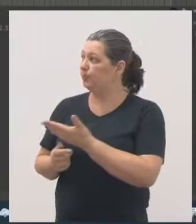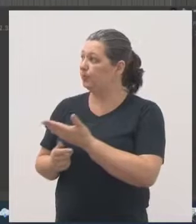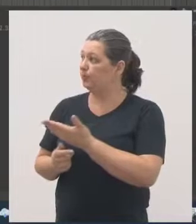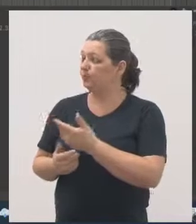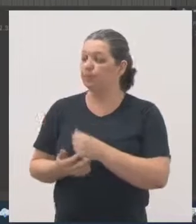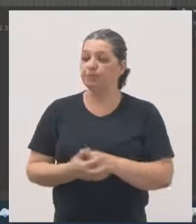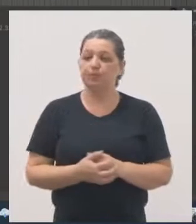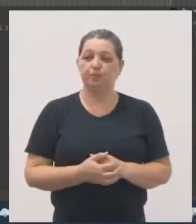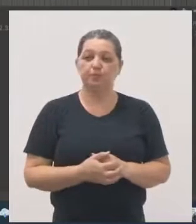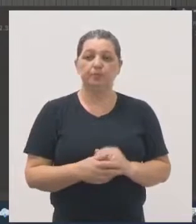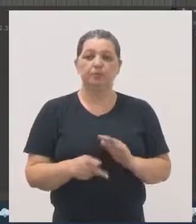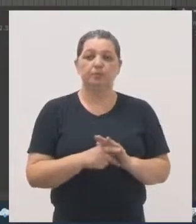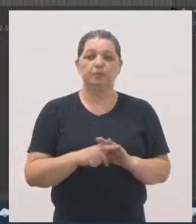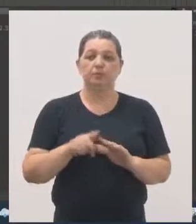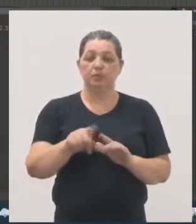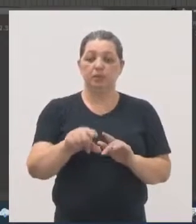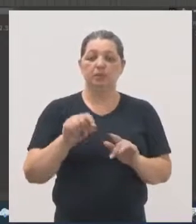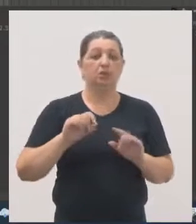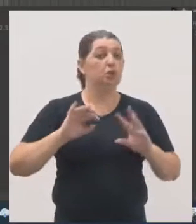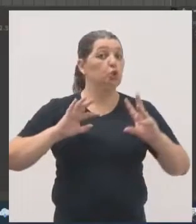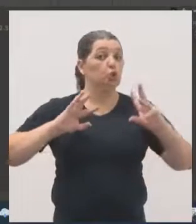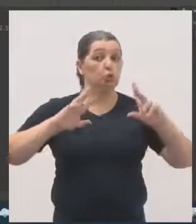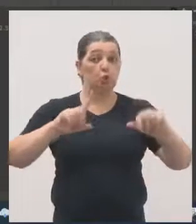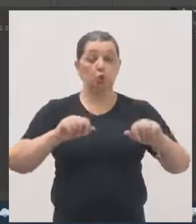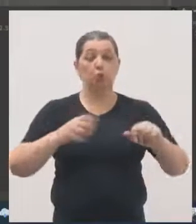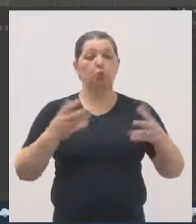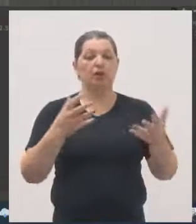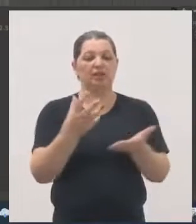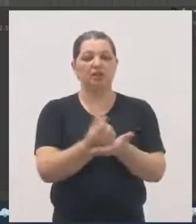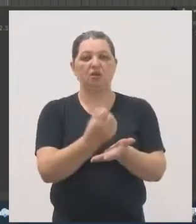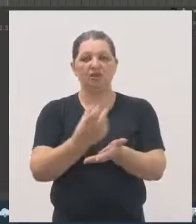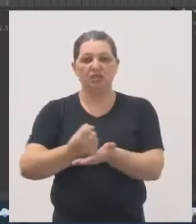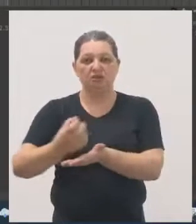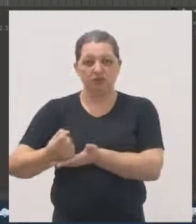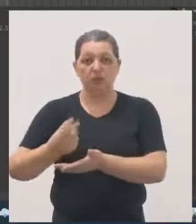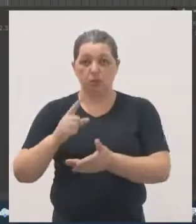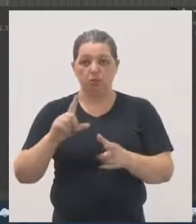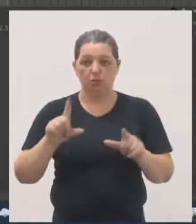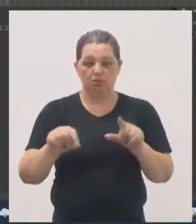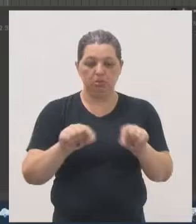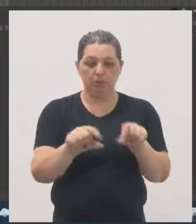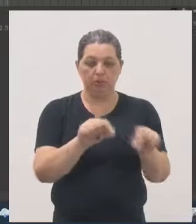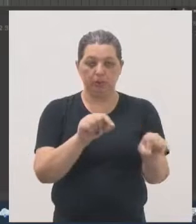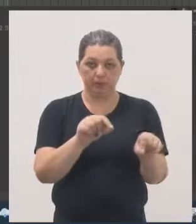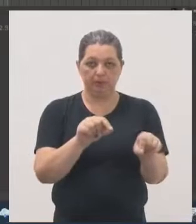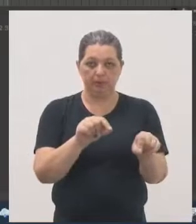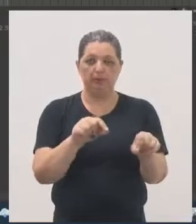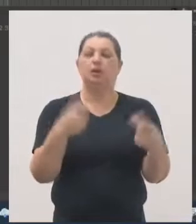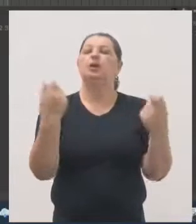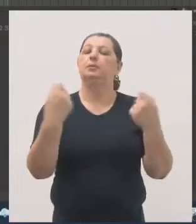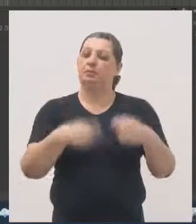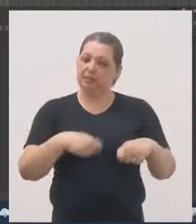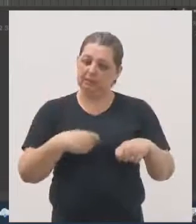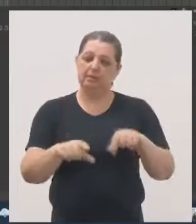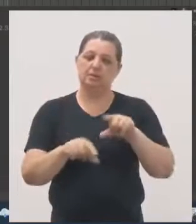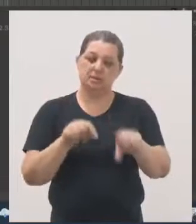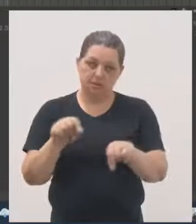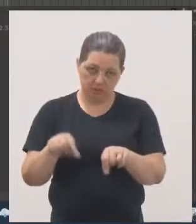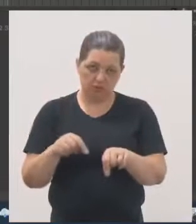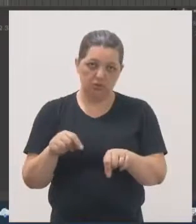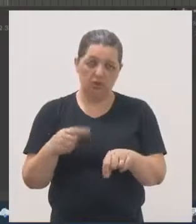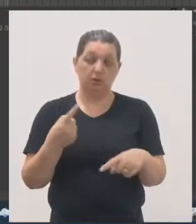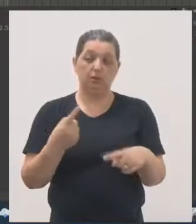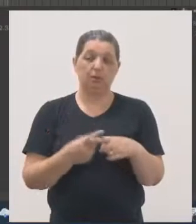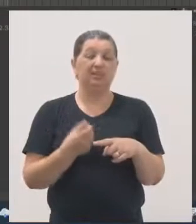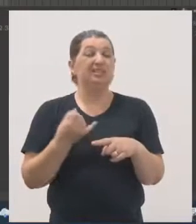e você seleciona tudo que você quer salvar, tá vendo? Selecionei tudo. Você precisa selecionar, porque